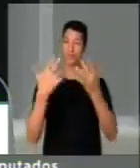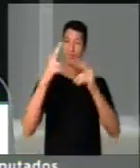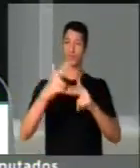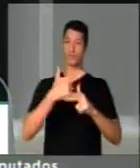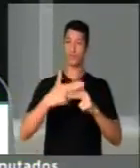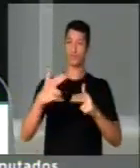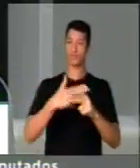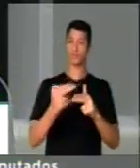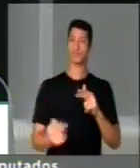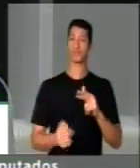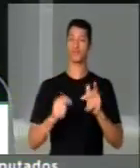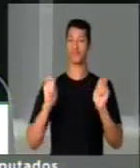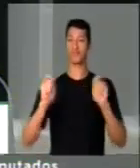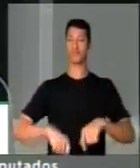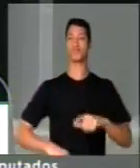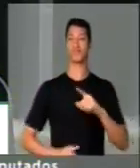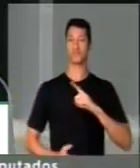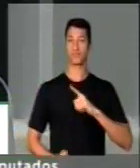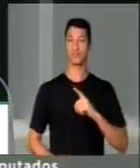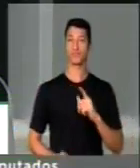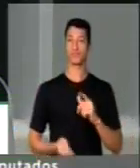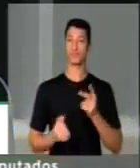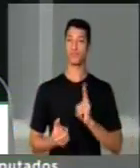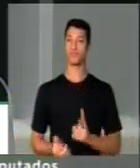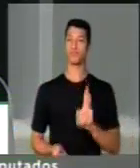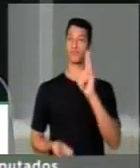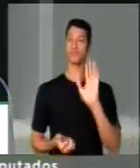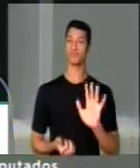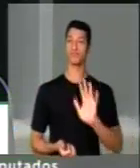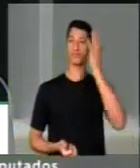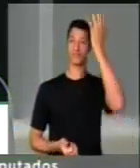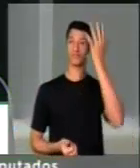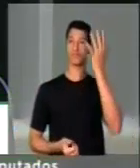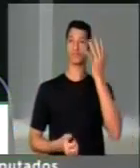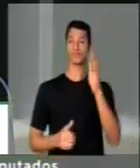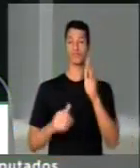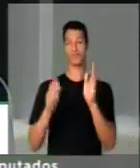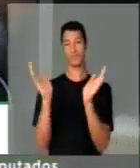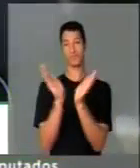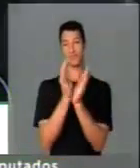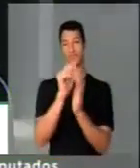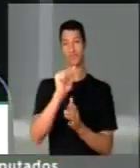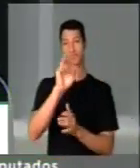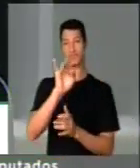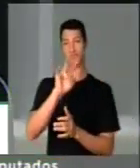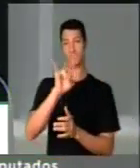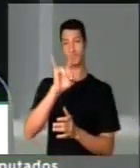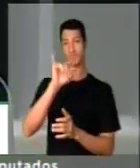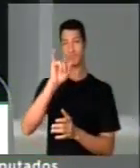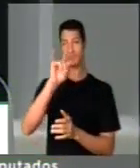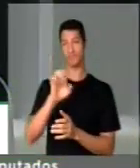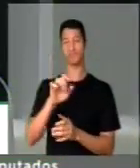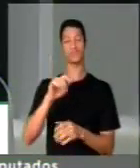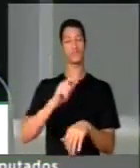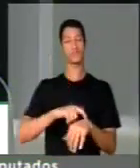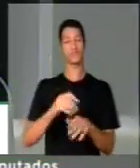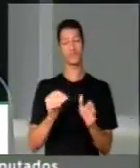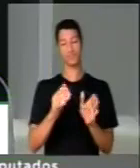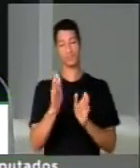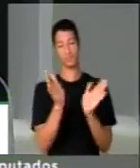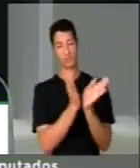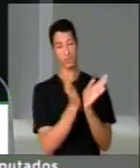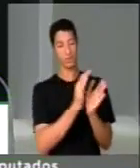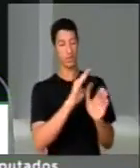do Chocolate, a possibilidade de continuar realizando a verticalização da atividade, desde o manejo